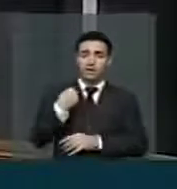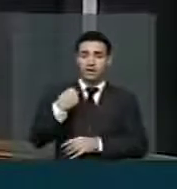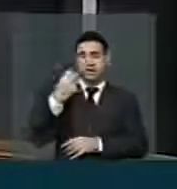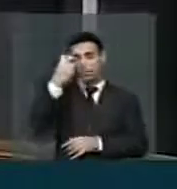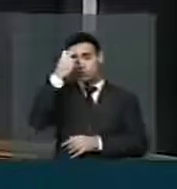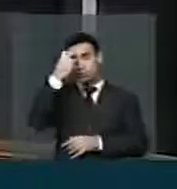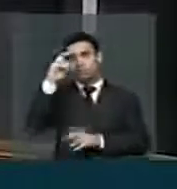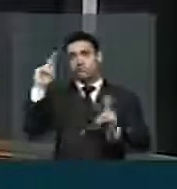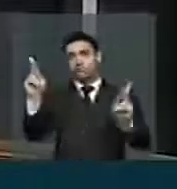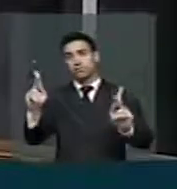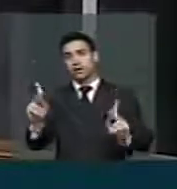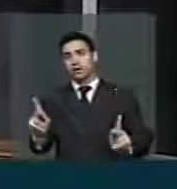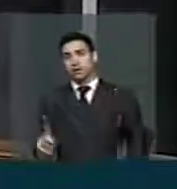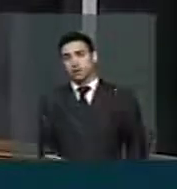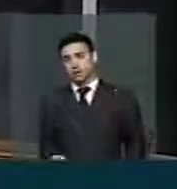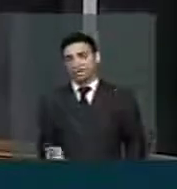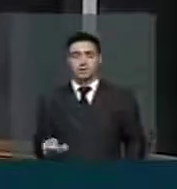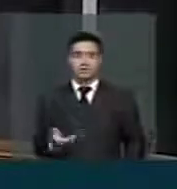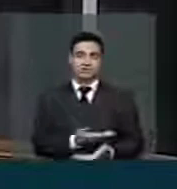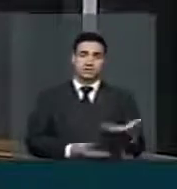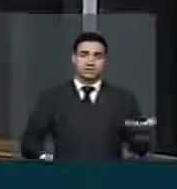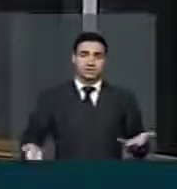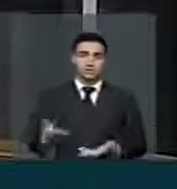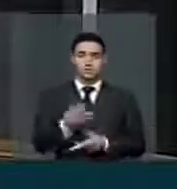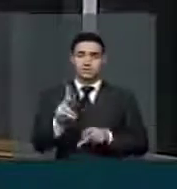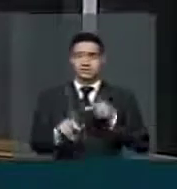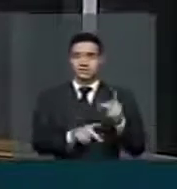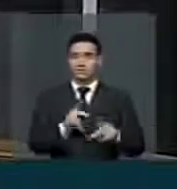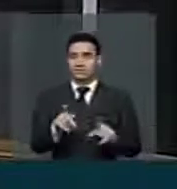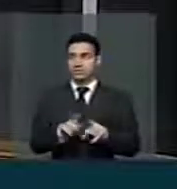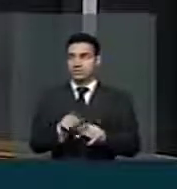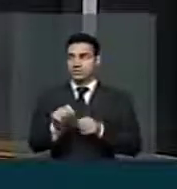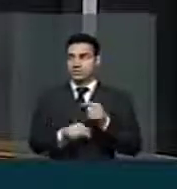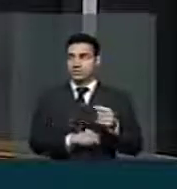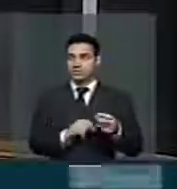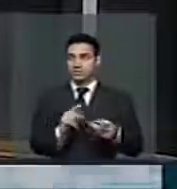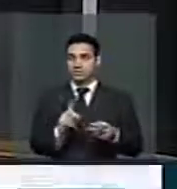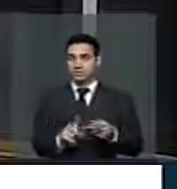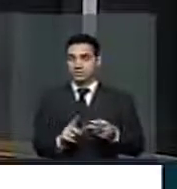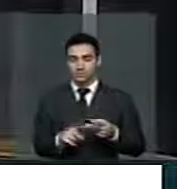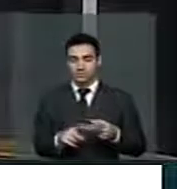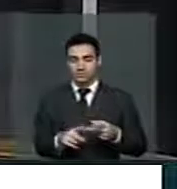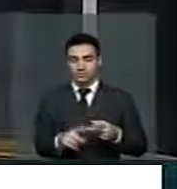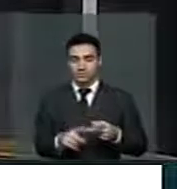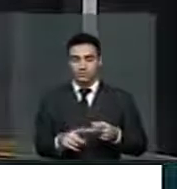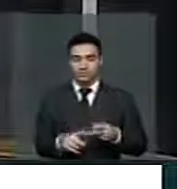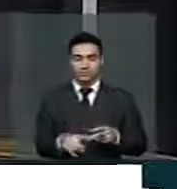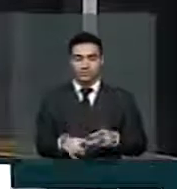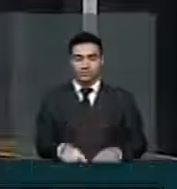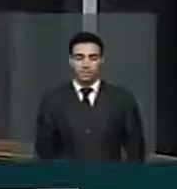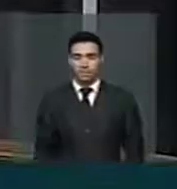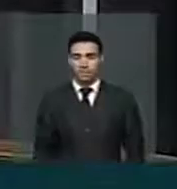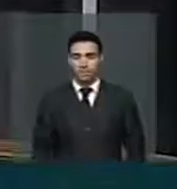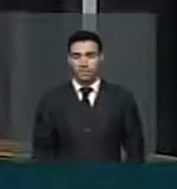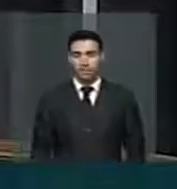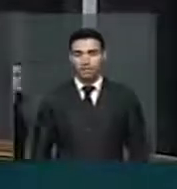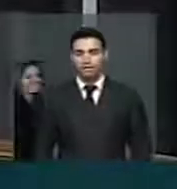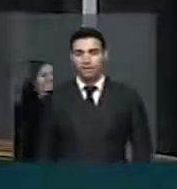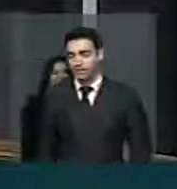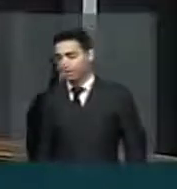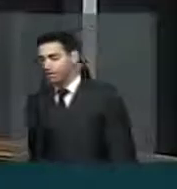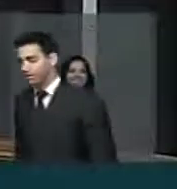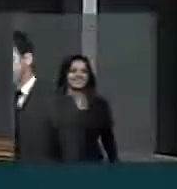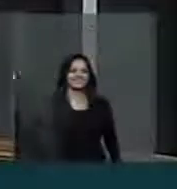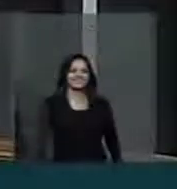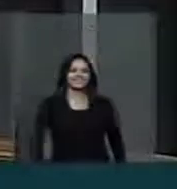paz entre as pessoas, uma cultura de paz que sirva para construir e promover relações de